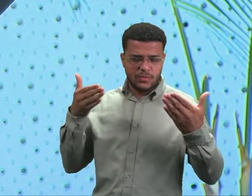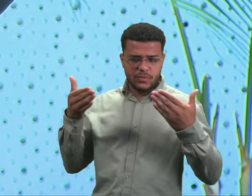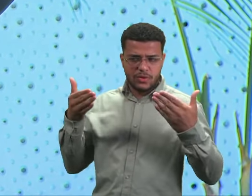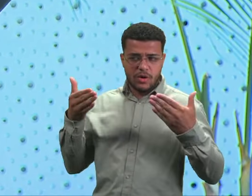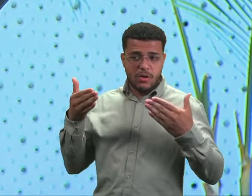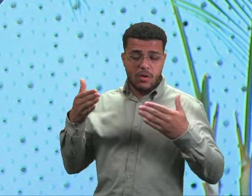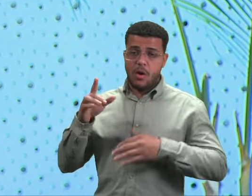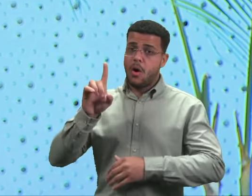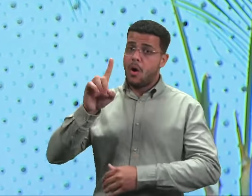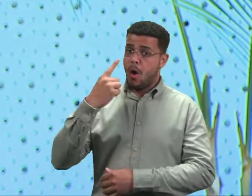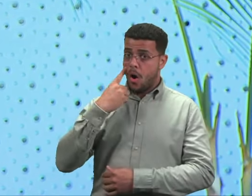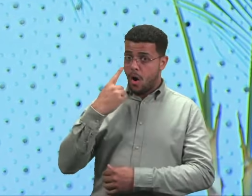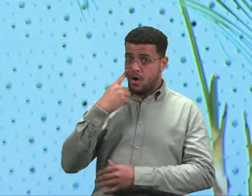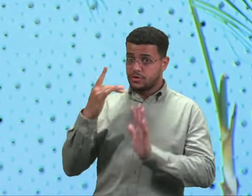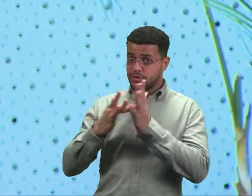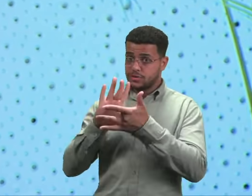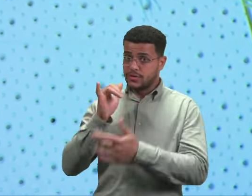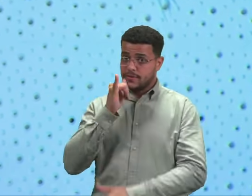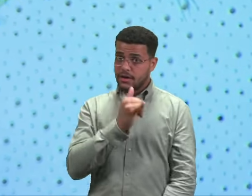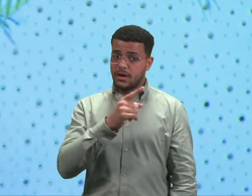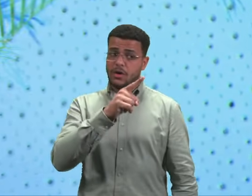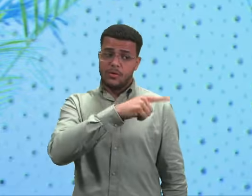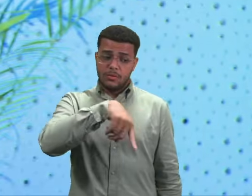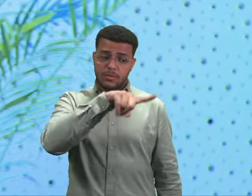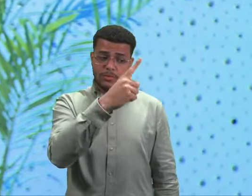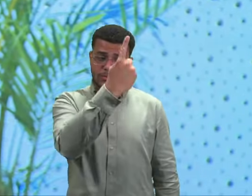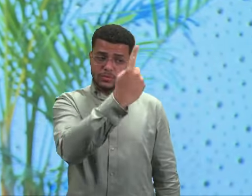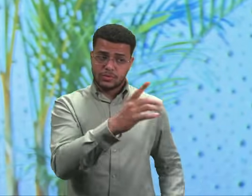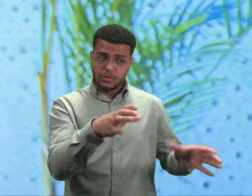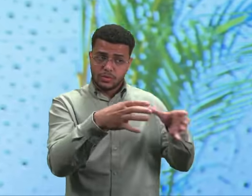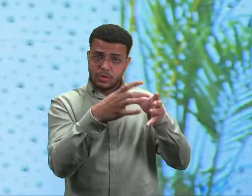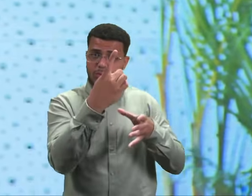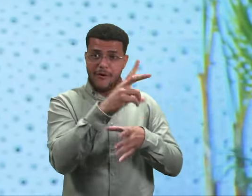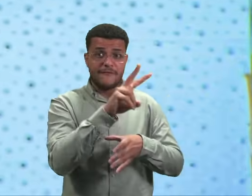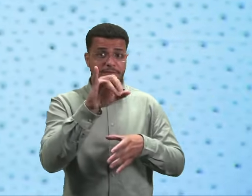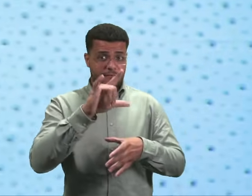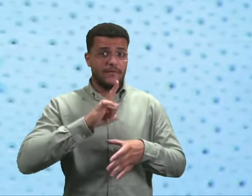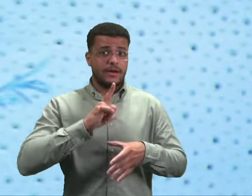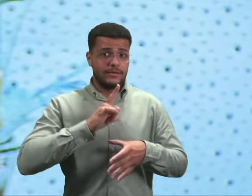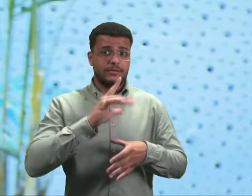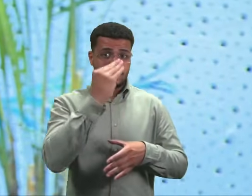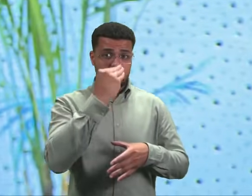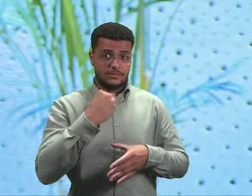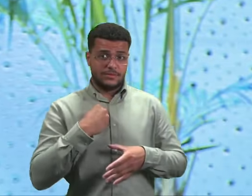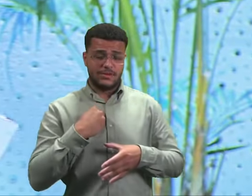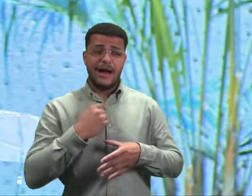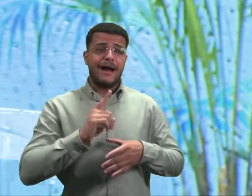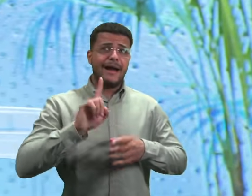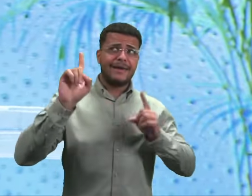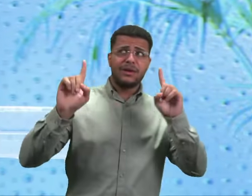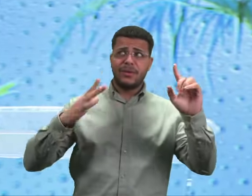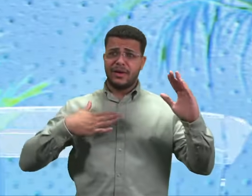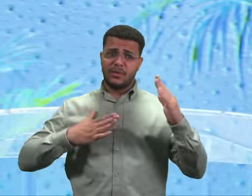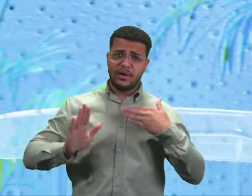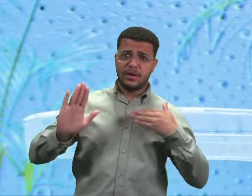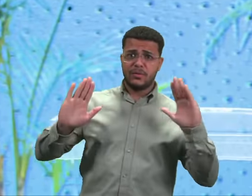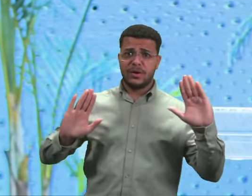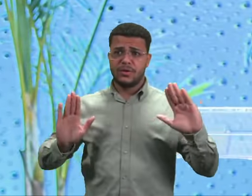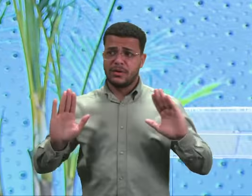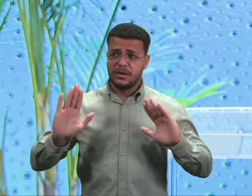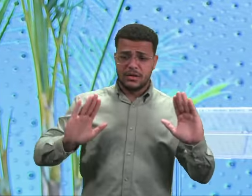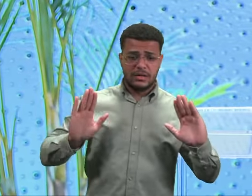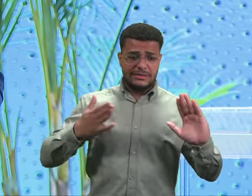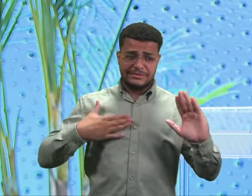dentre vocês vai me trair, então eles perguntaram, Senhor, sou eu, e João, que